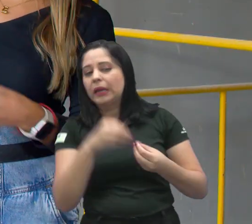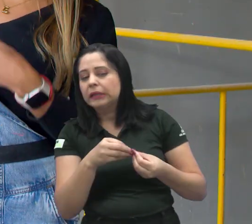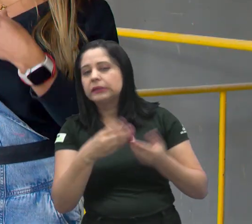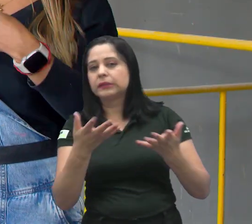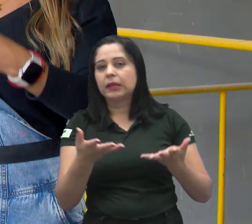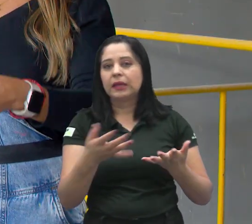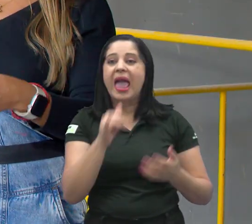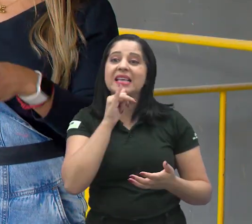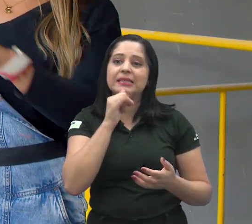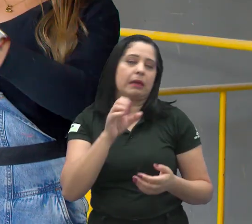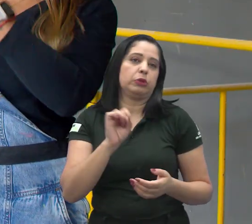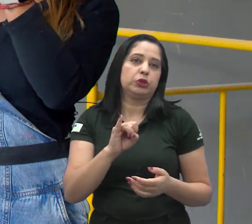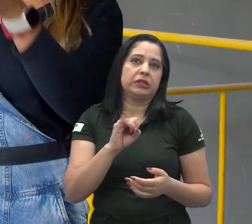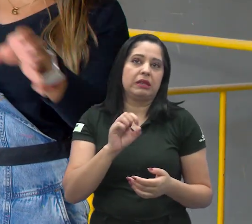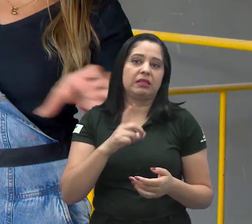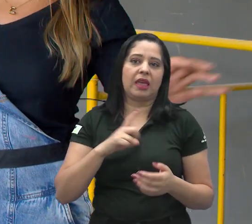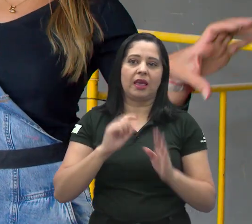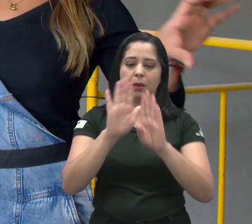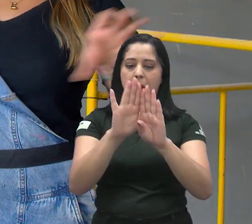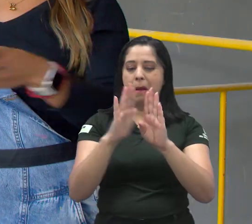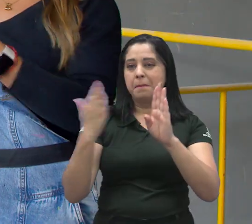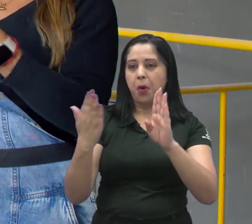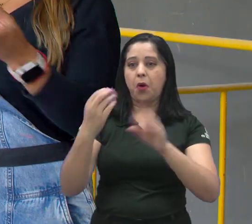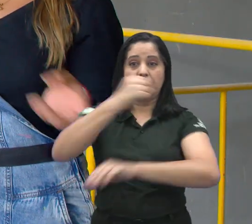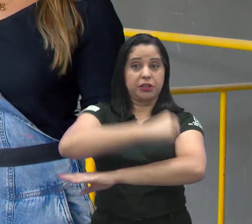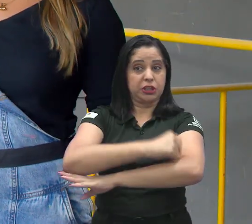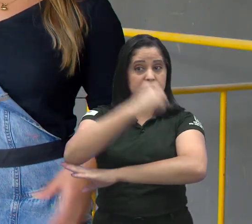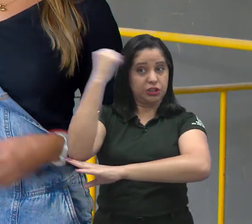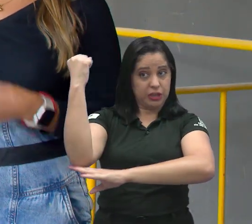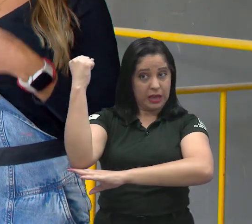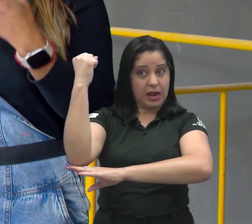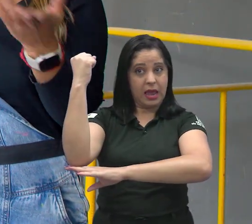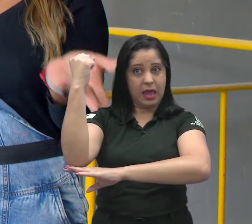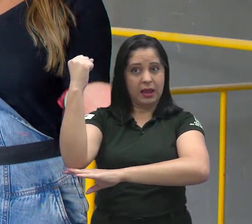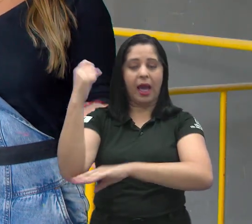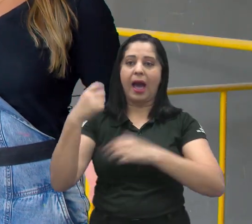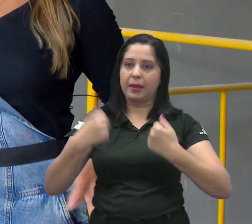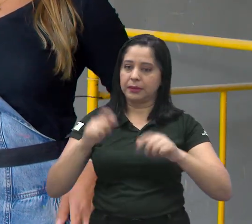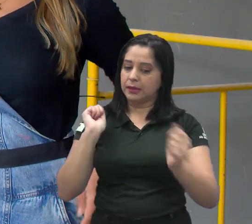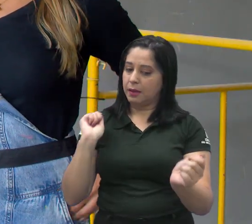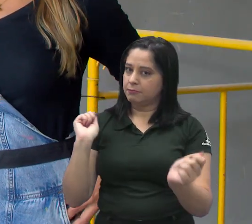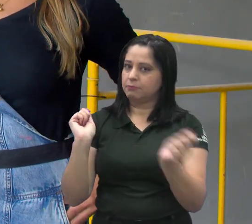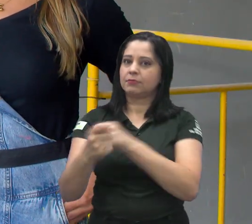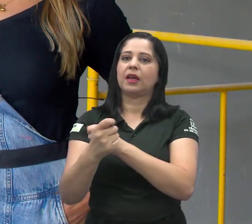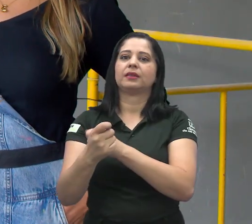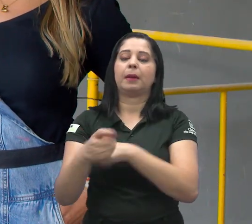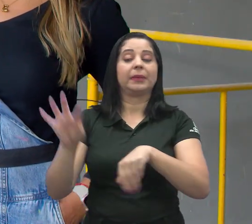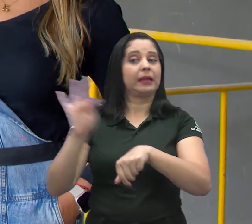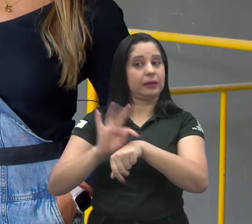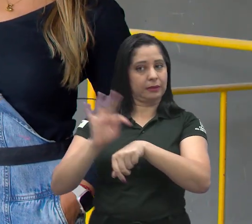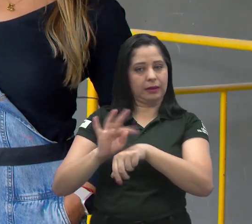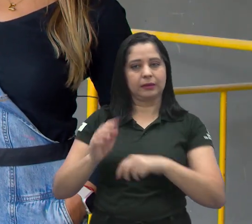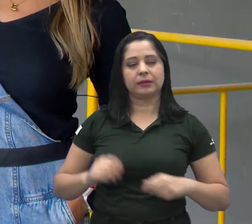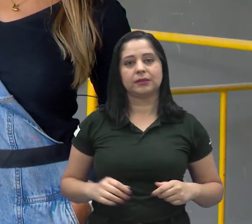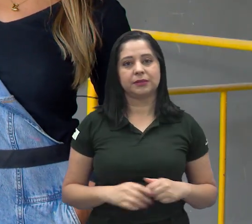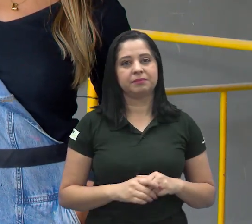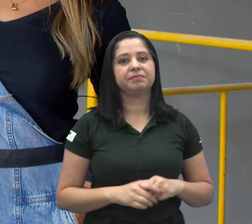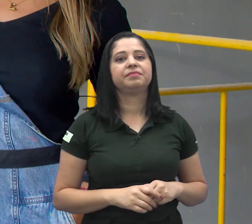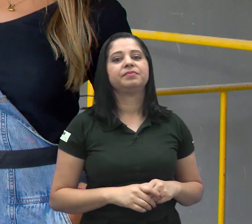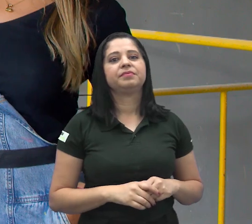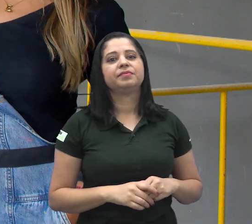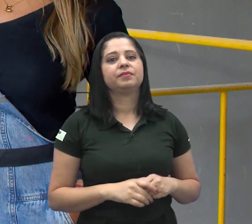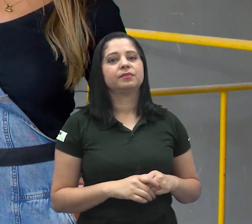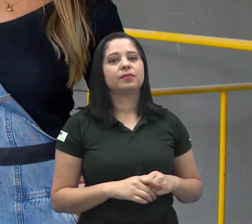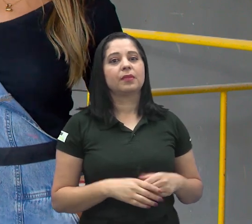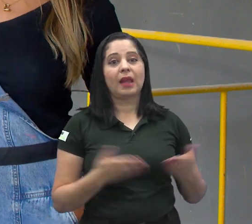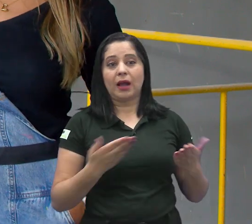uma porta, uma janela, porque isso vai interferir na fluidez ali do desenho e até nas técnicas que eu vou precisar utilizar. Bacana. Aqui a